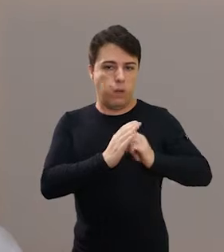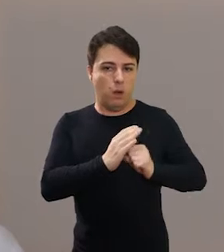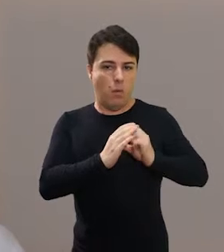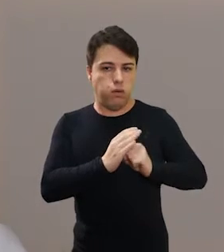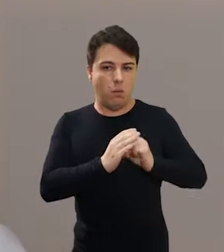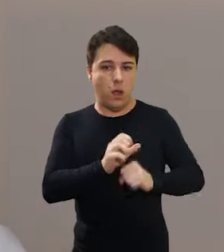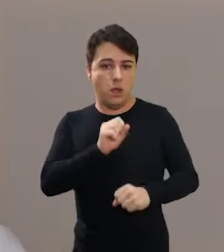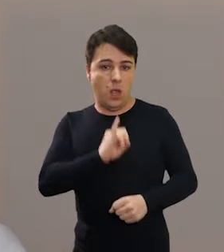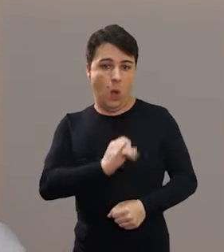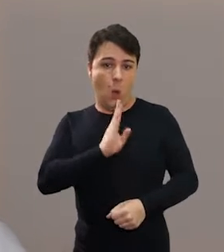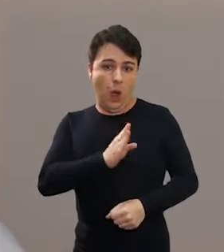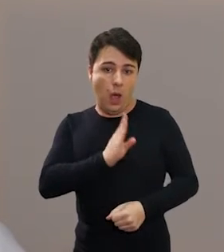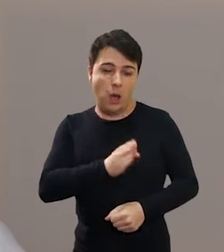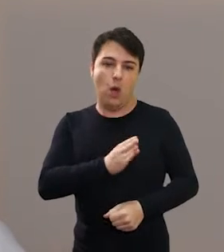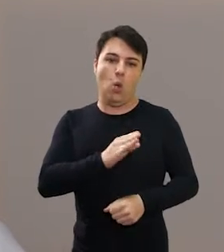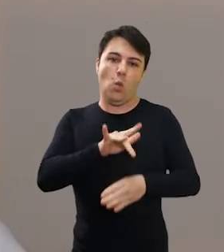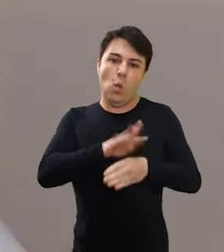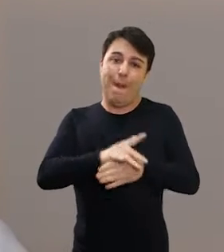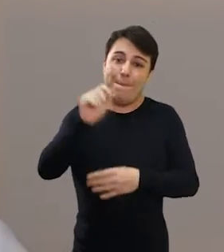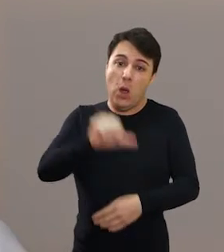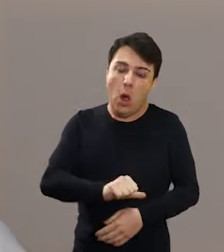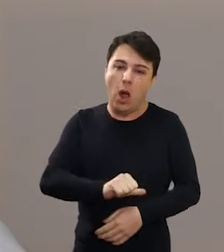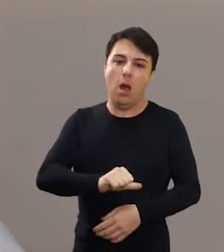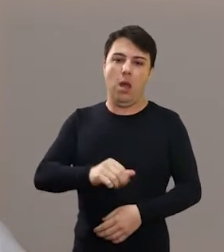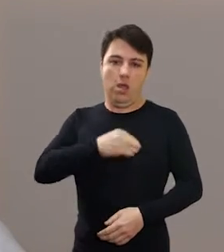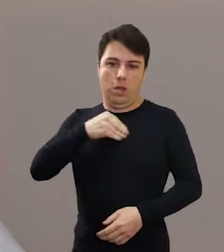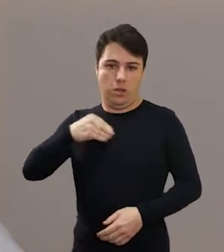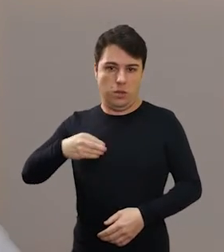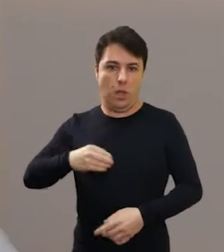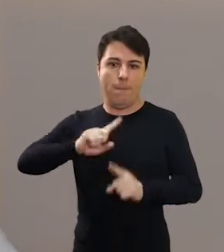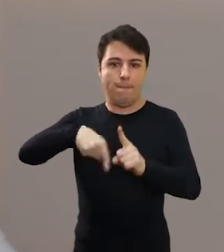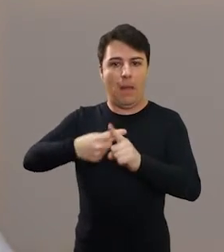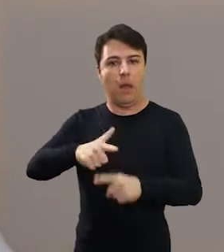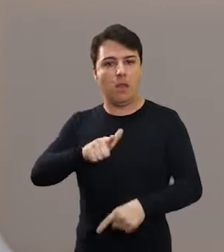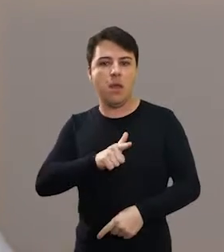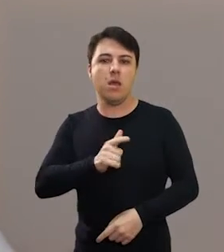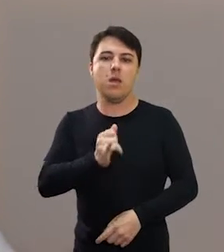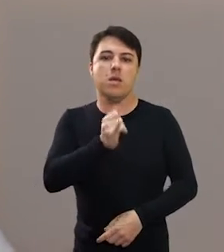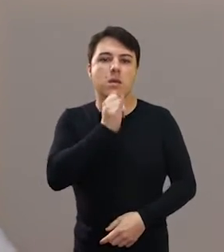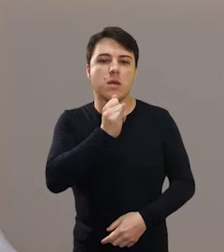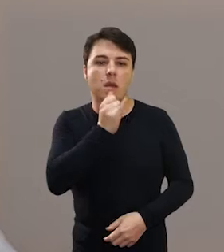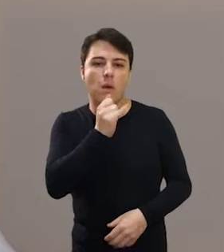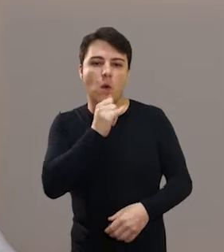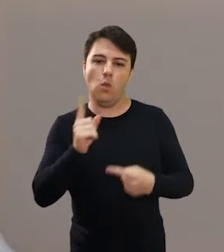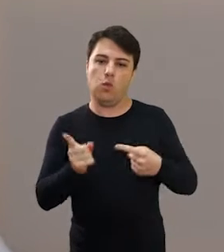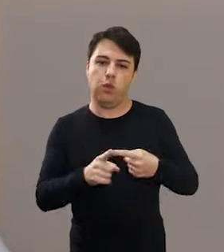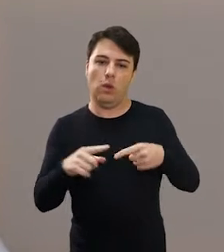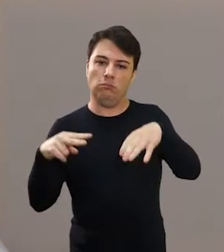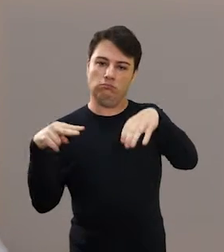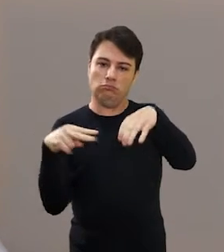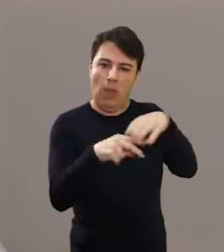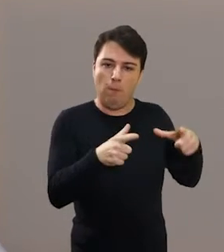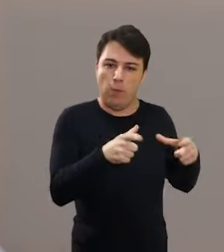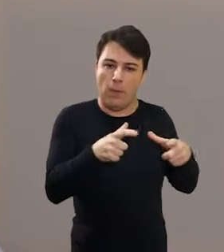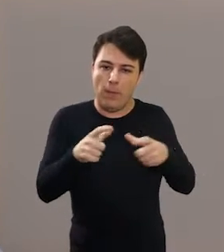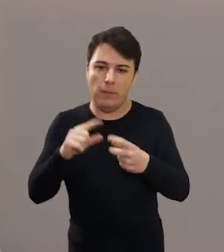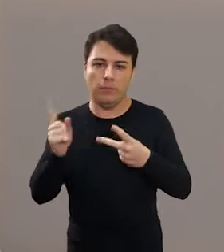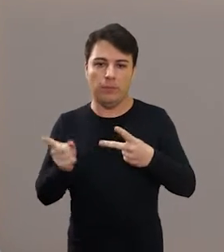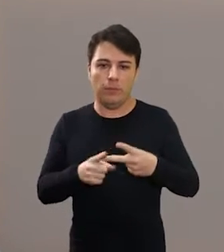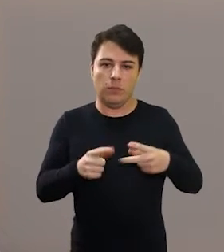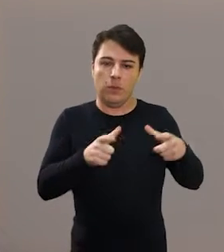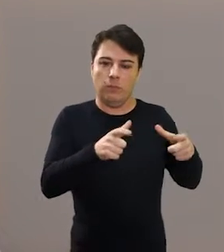principal exame. E para os casos mais complexos, mais graves, nós temos também exames mais elaborados, como a tomografia, a